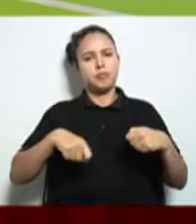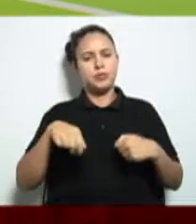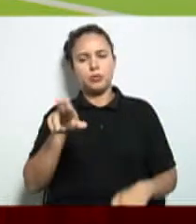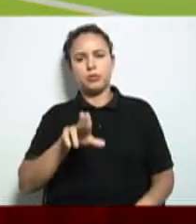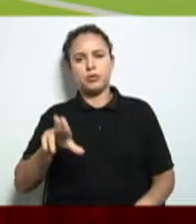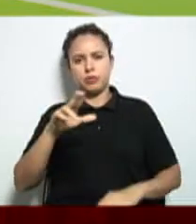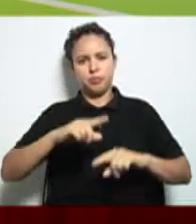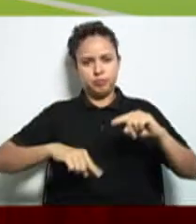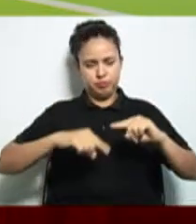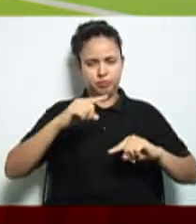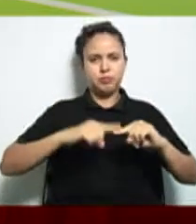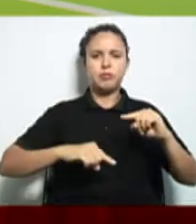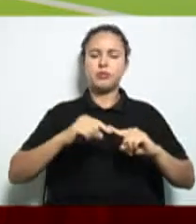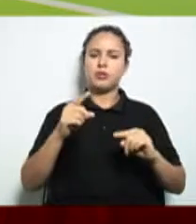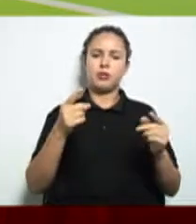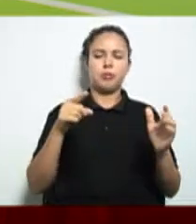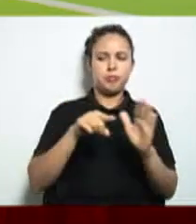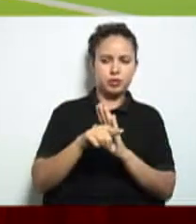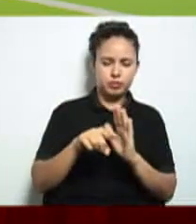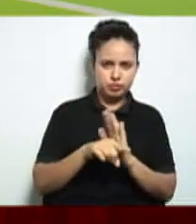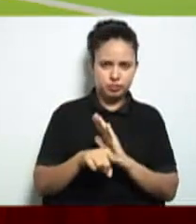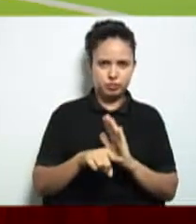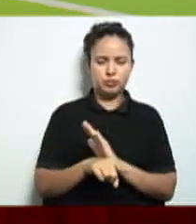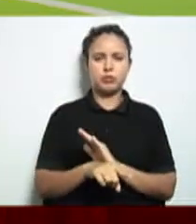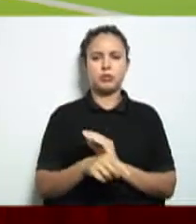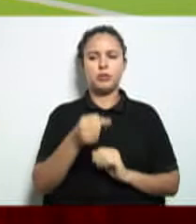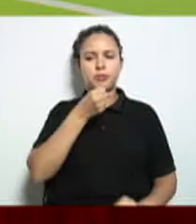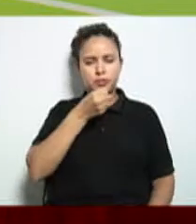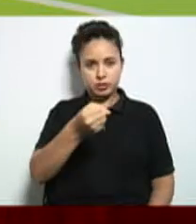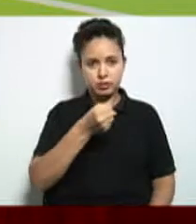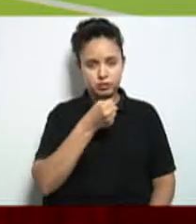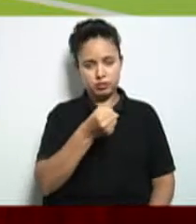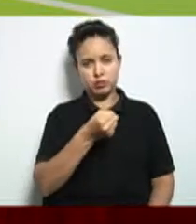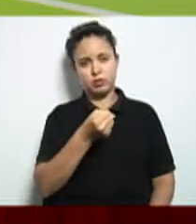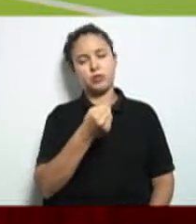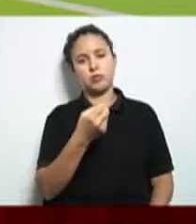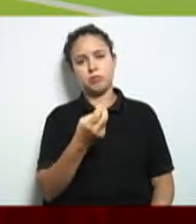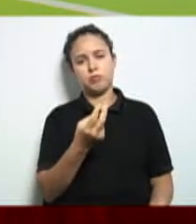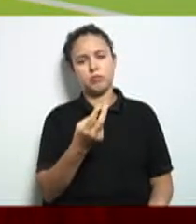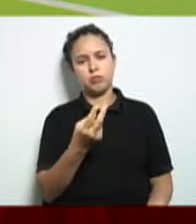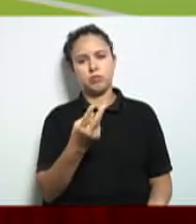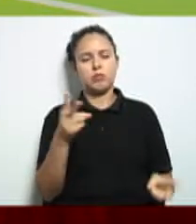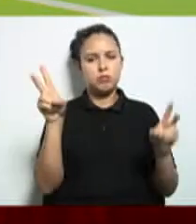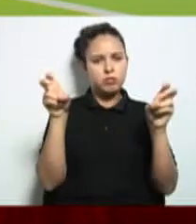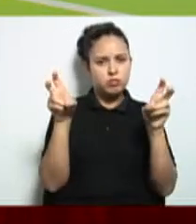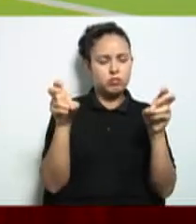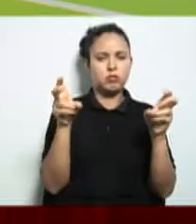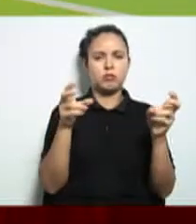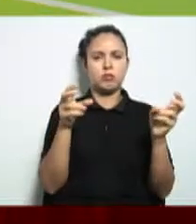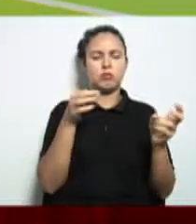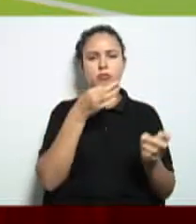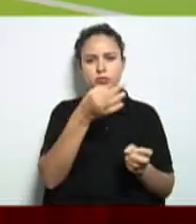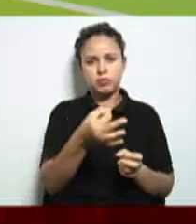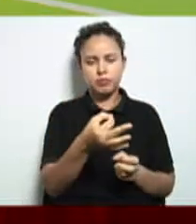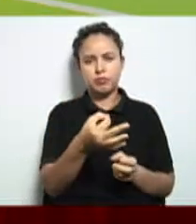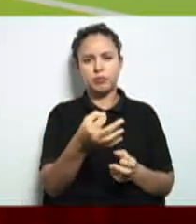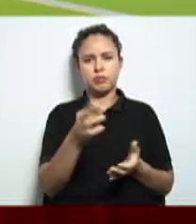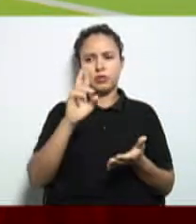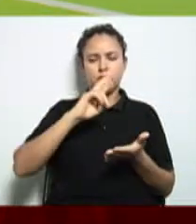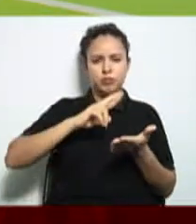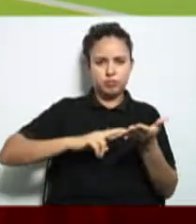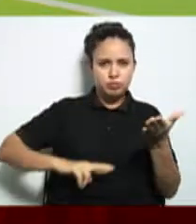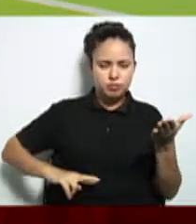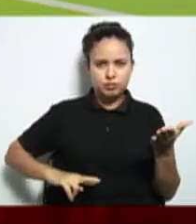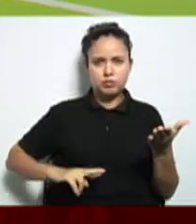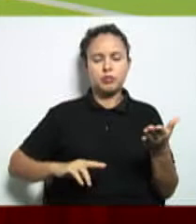instrumentos. Um questionário, uma entrevista, uma observação, fazer um relato,